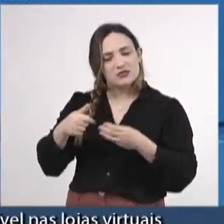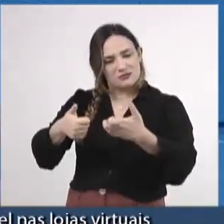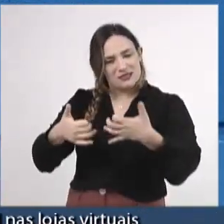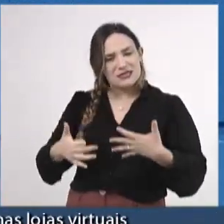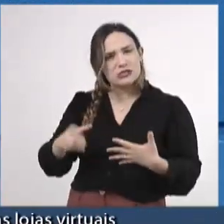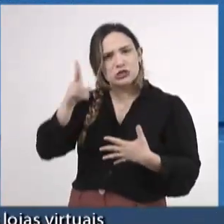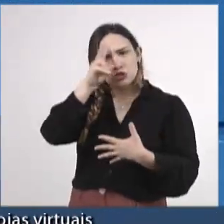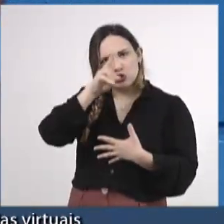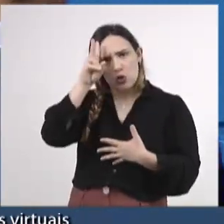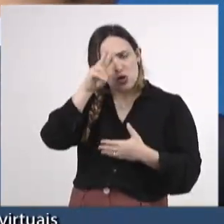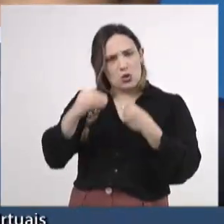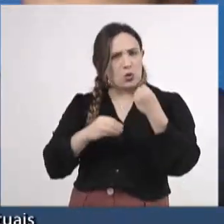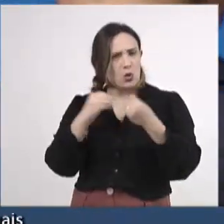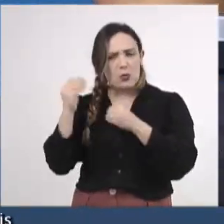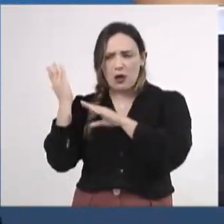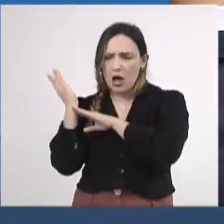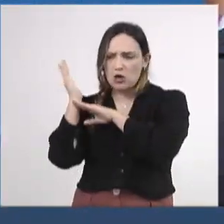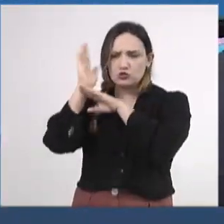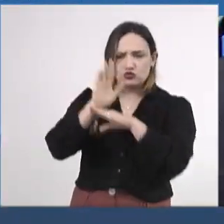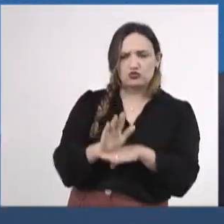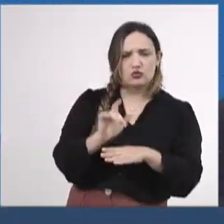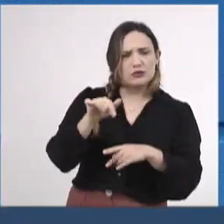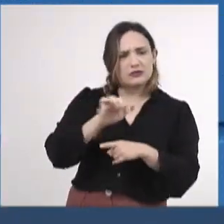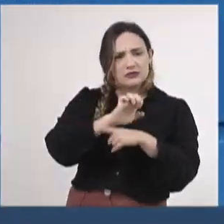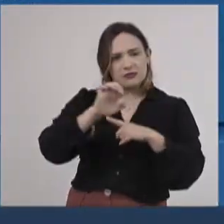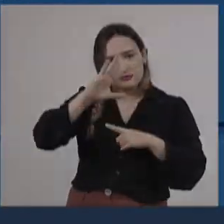do seu passado da contribuição que ele deu o estado de Mato Grosso do Sul muito